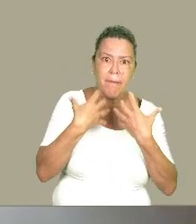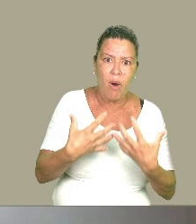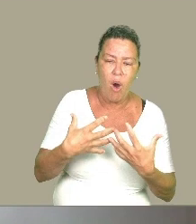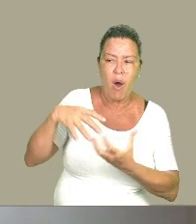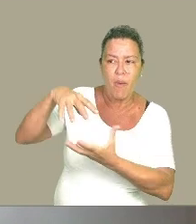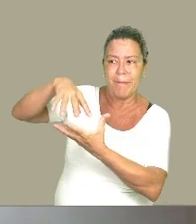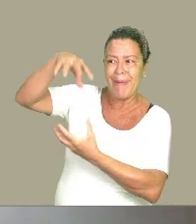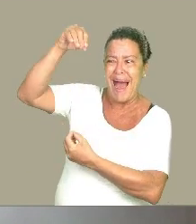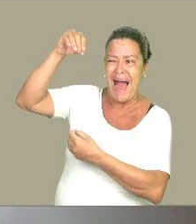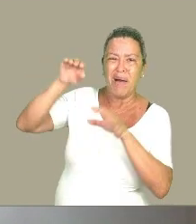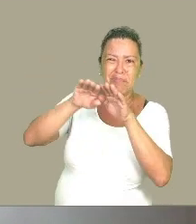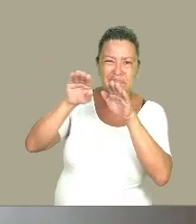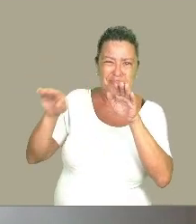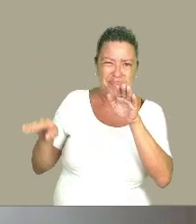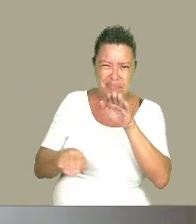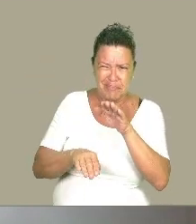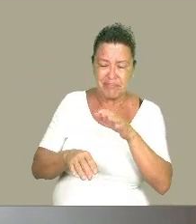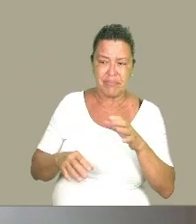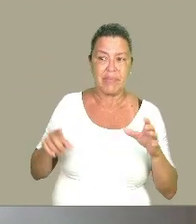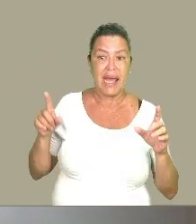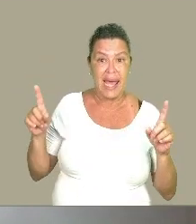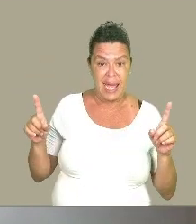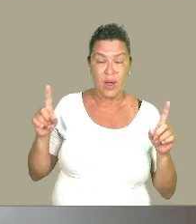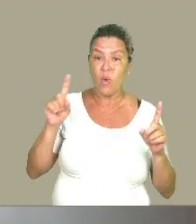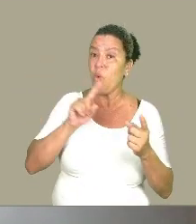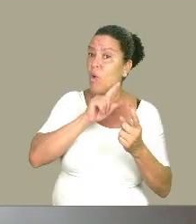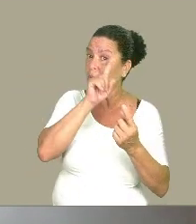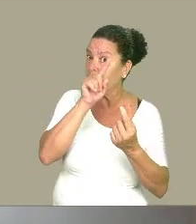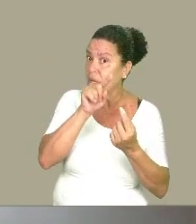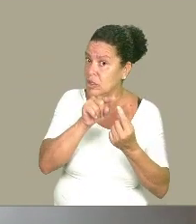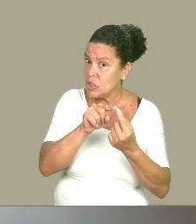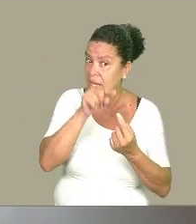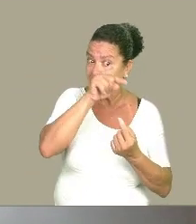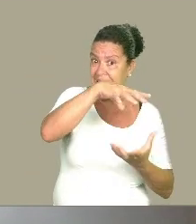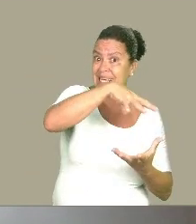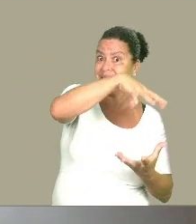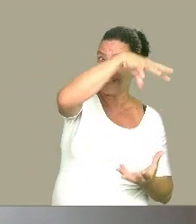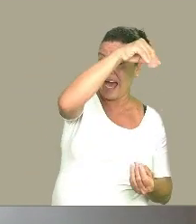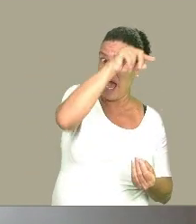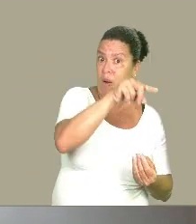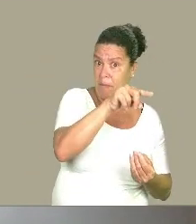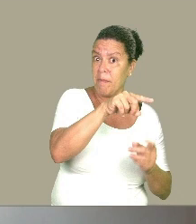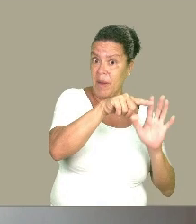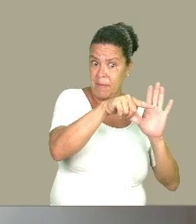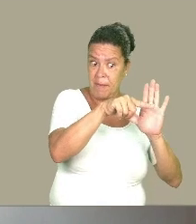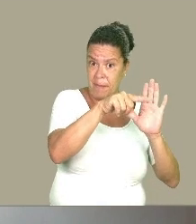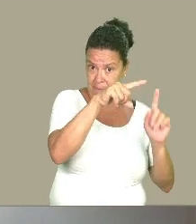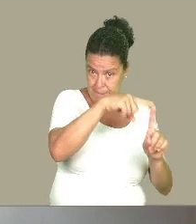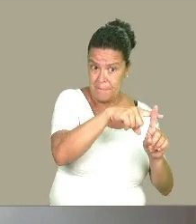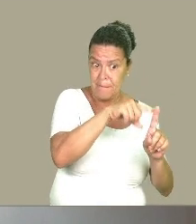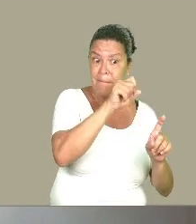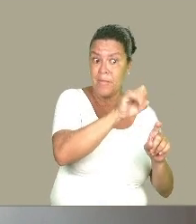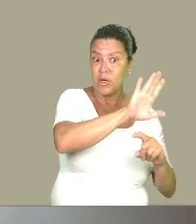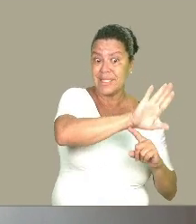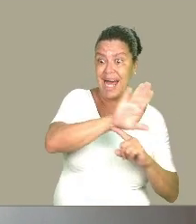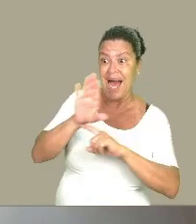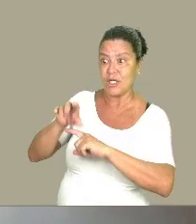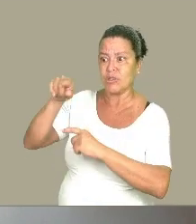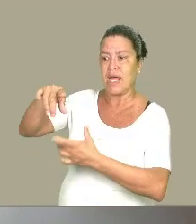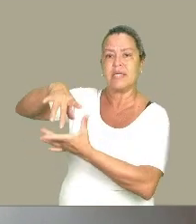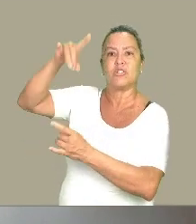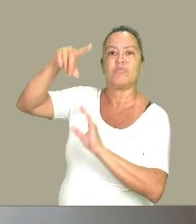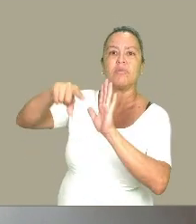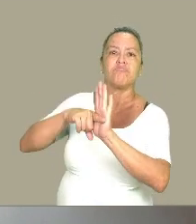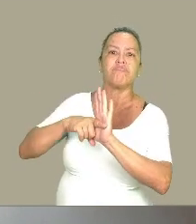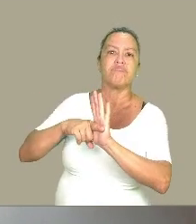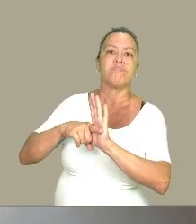inferiorizada, uma alma mais ignorante, com o objetivo de que a alma iluminada ela possa ajudar essa alma